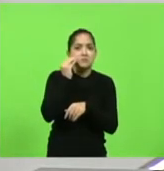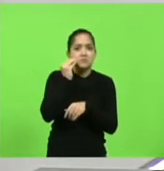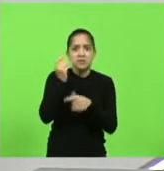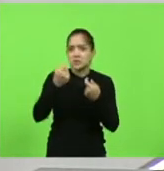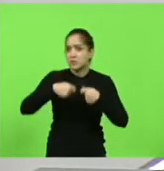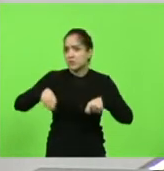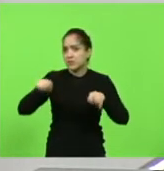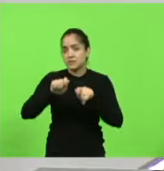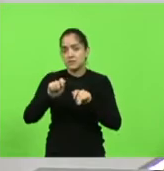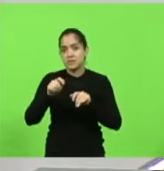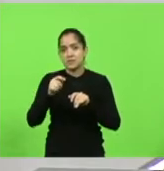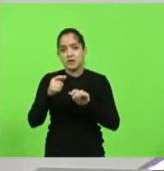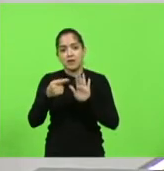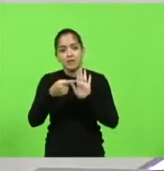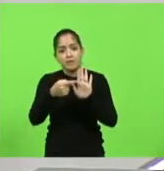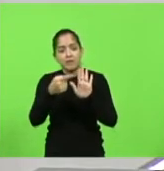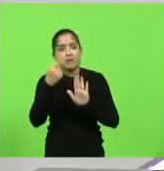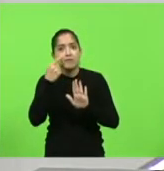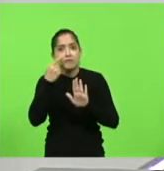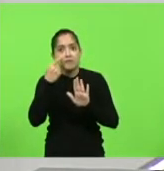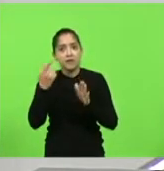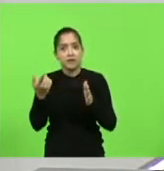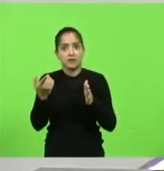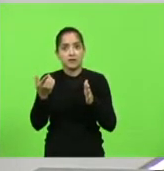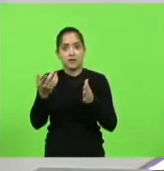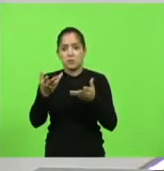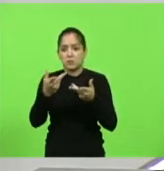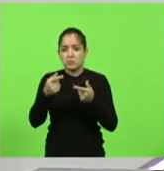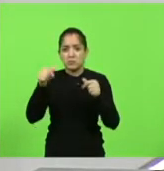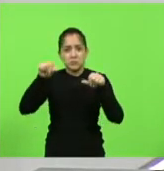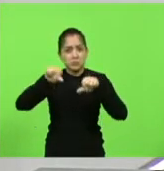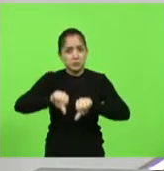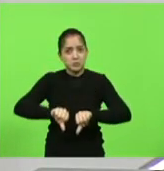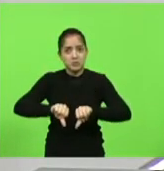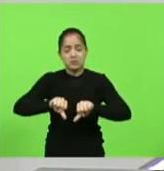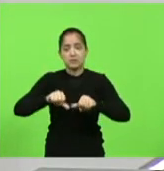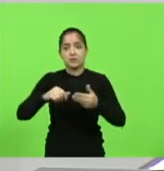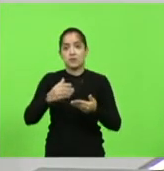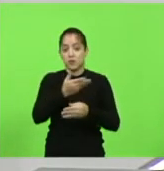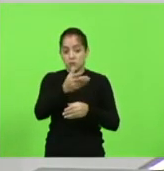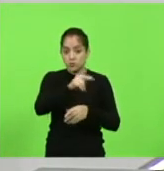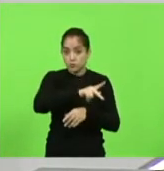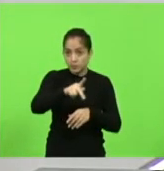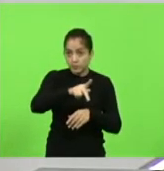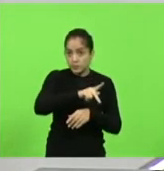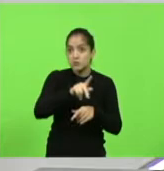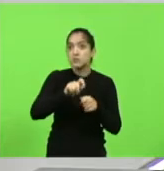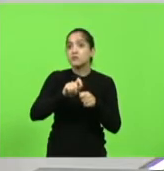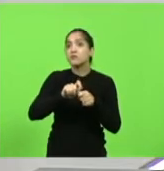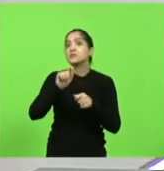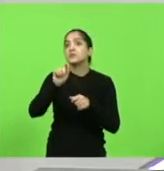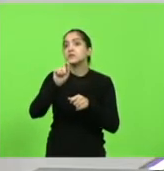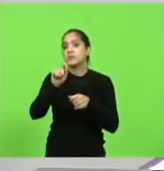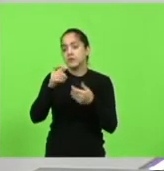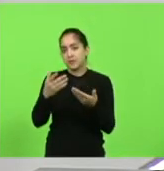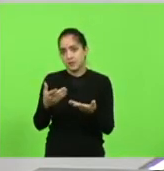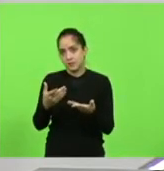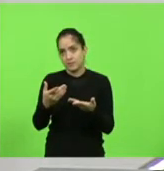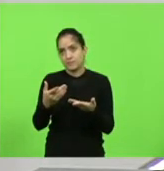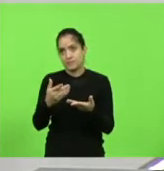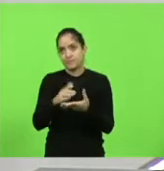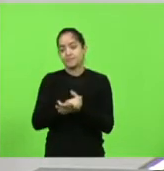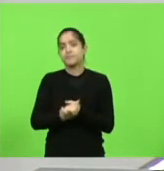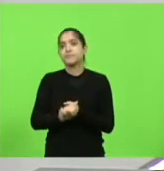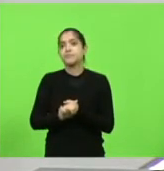verificar a qualidade dessa máscara. Sabe o que os professores estão fazendo? Os professores